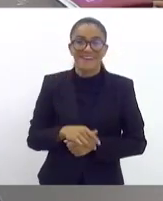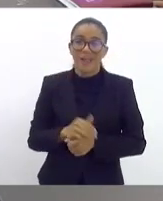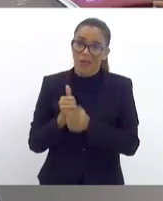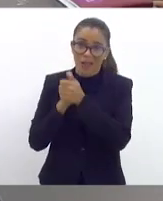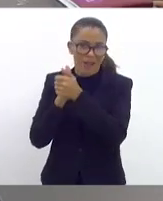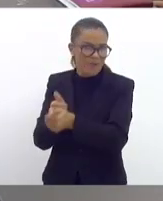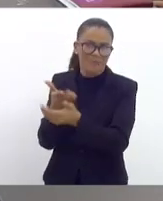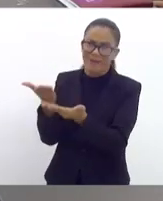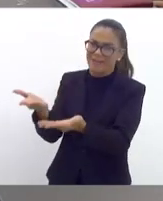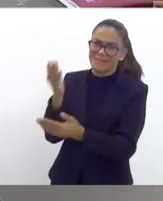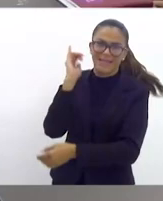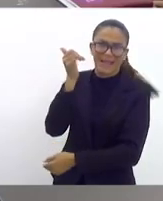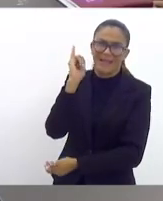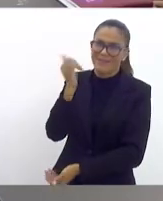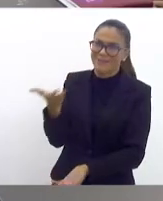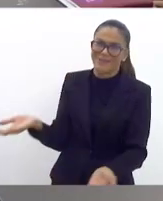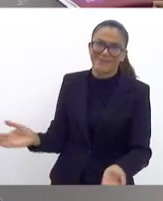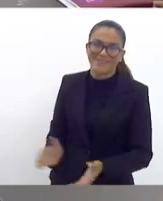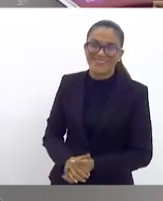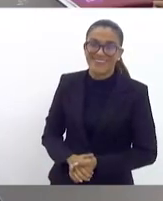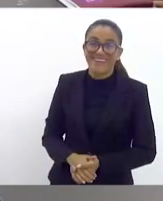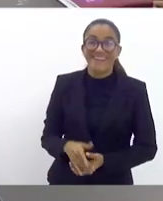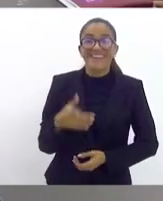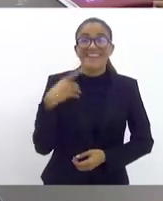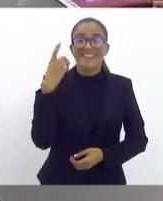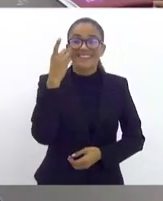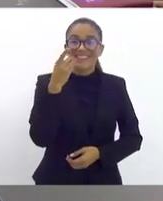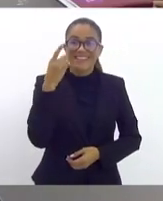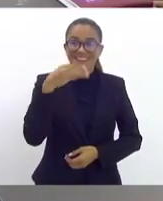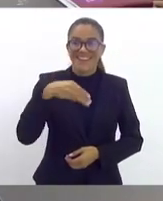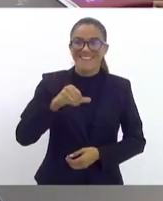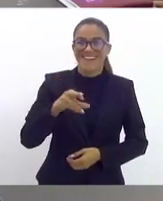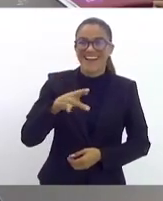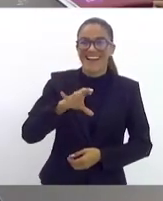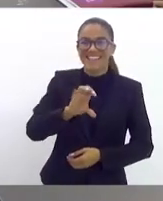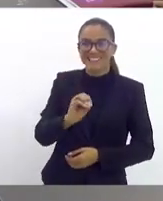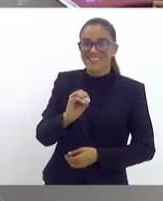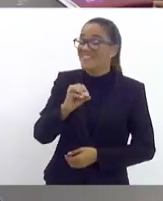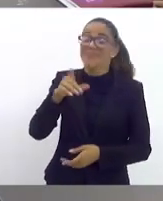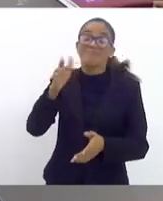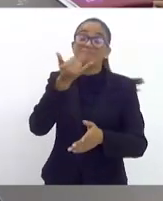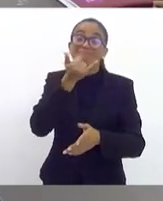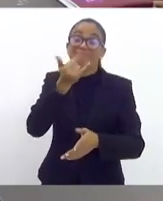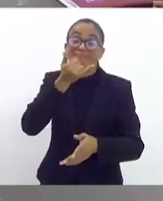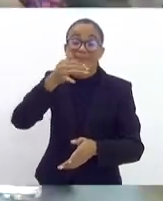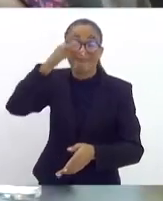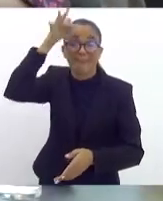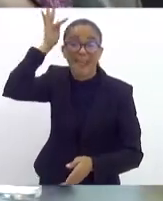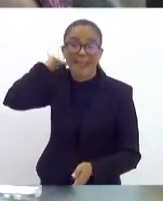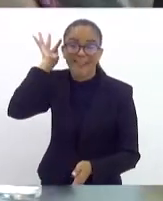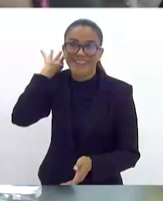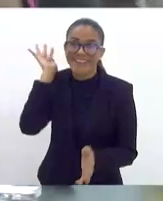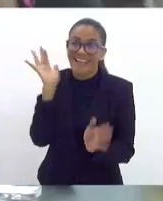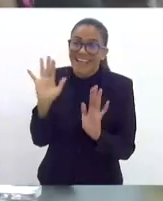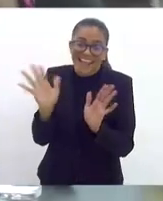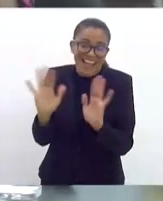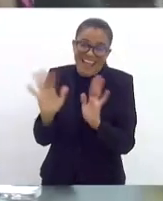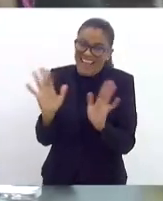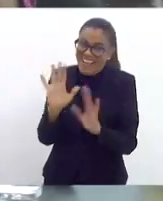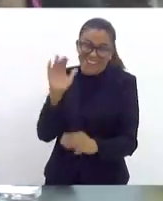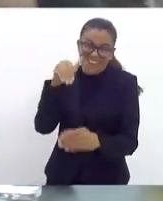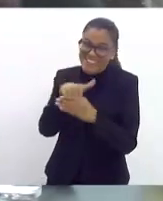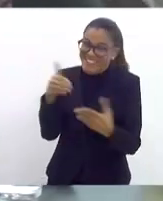relator Deputado Márcio Pacheco Fred Pacheco acho que ele não vai conseguir voltar